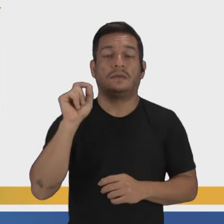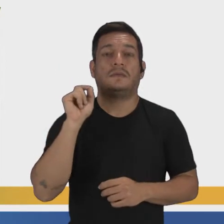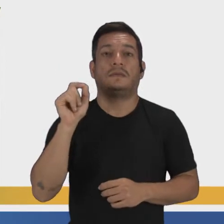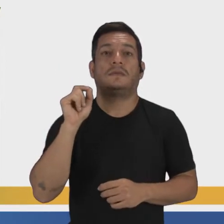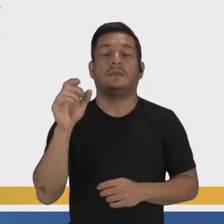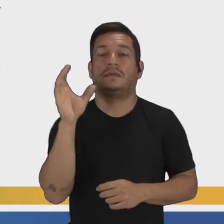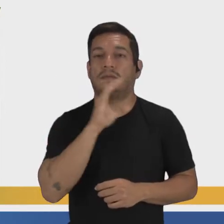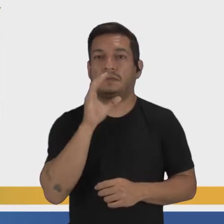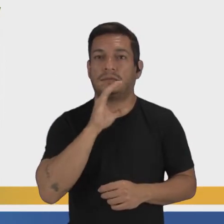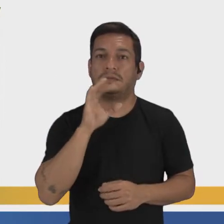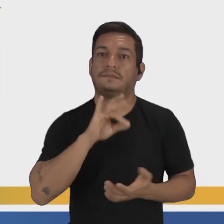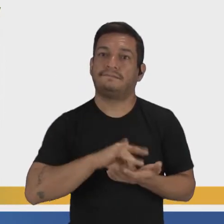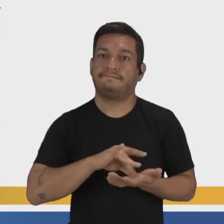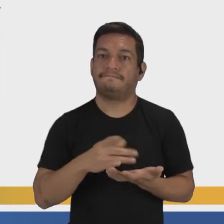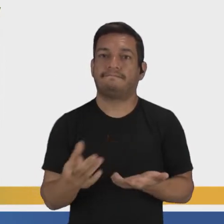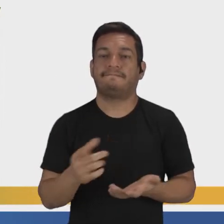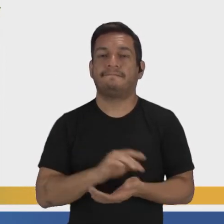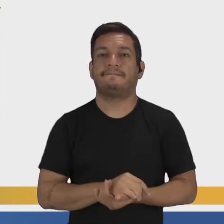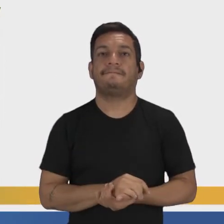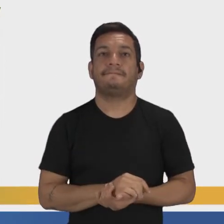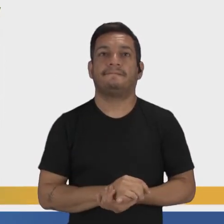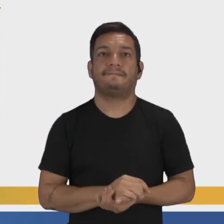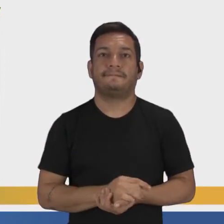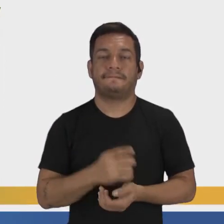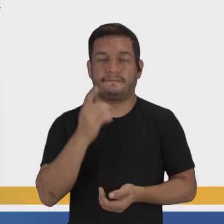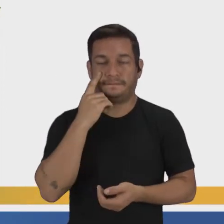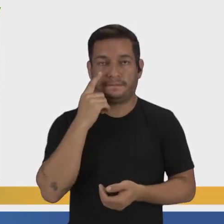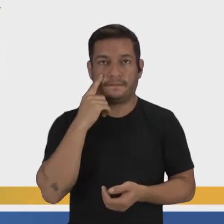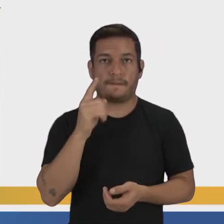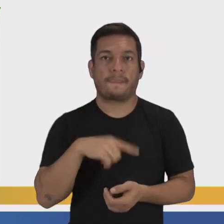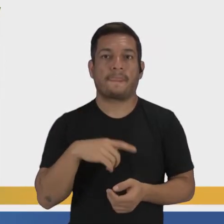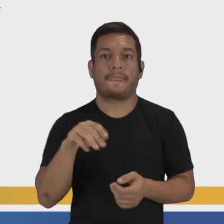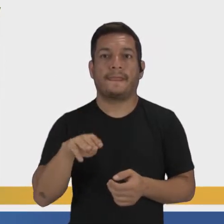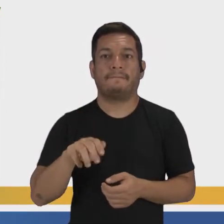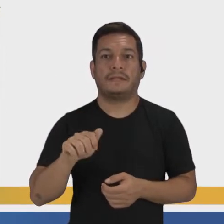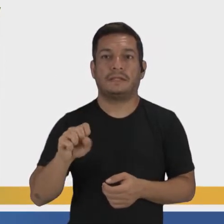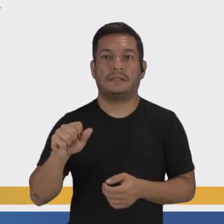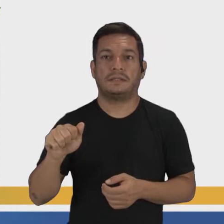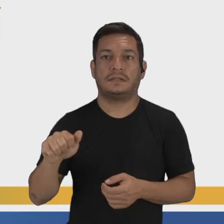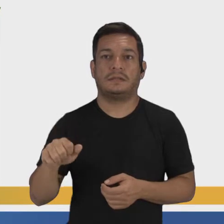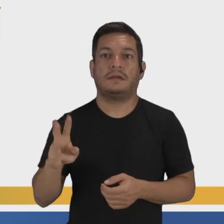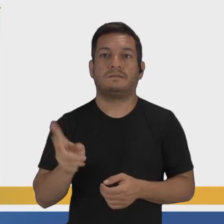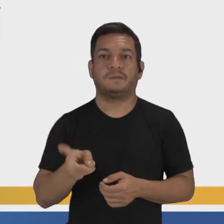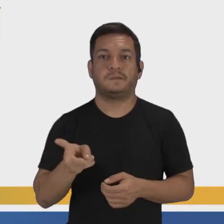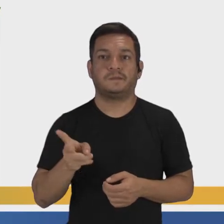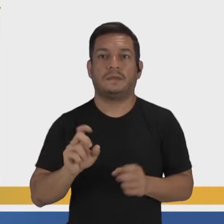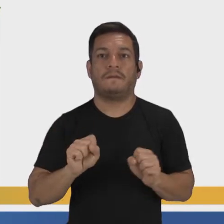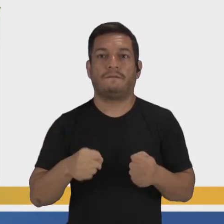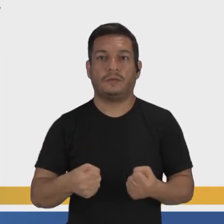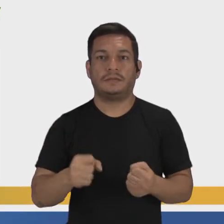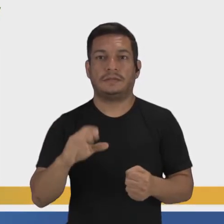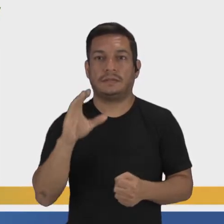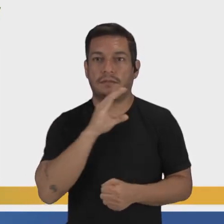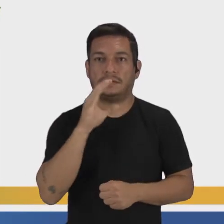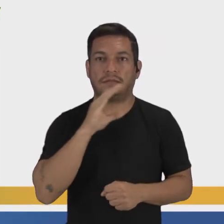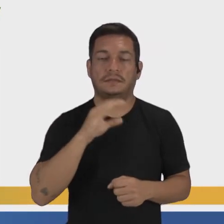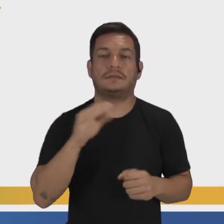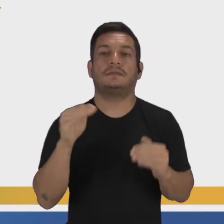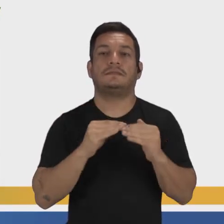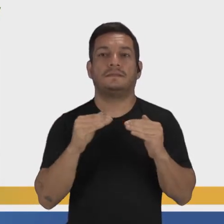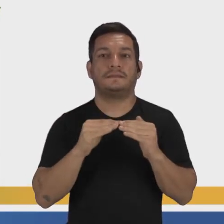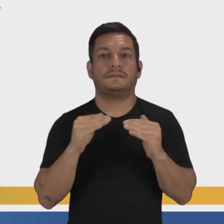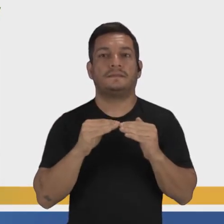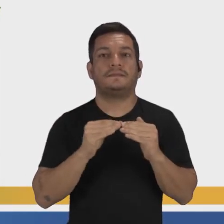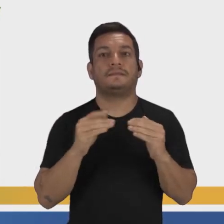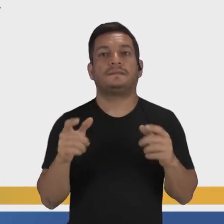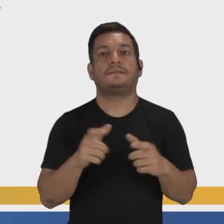da aceleração original. Então, observem só. Para a massa fixa, força e aceleração são diretamente proporcionais.